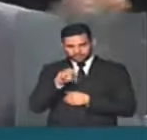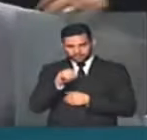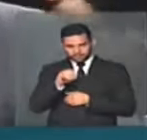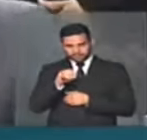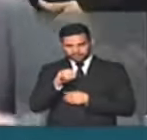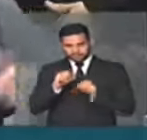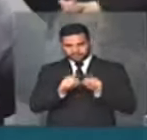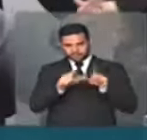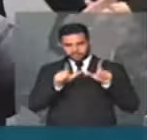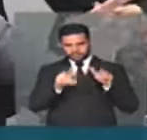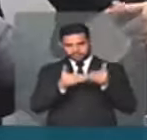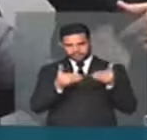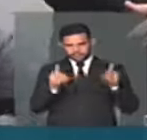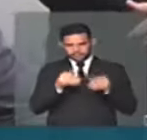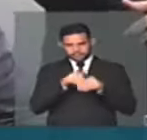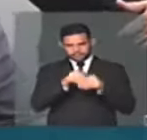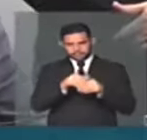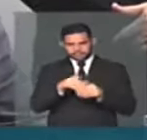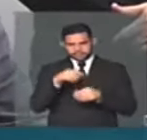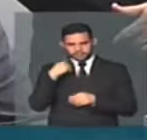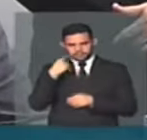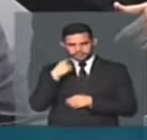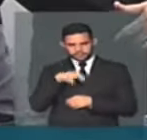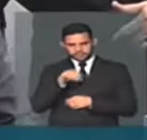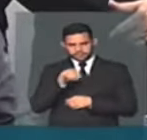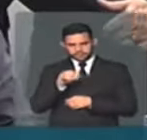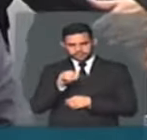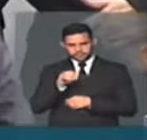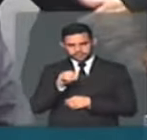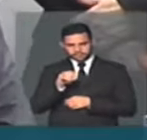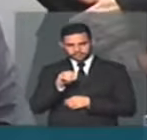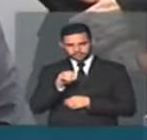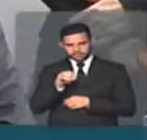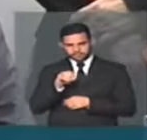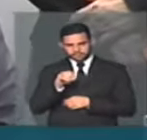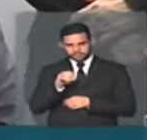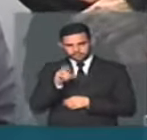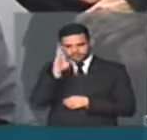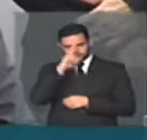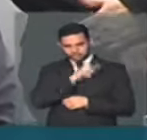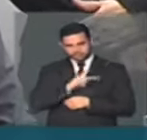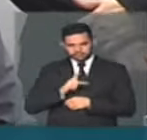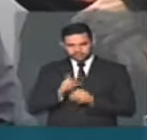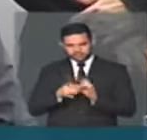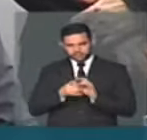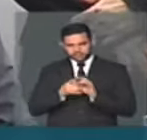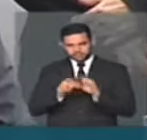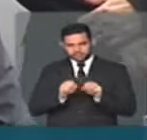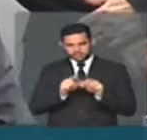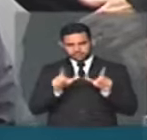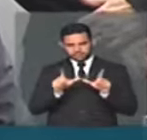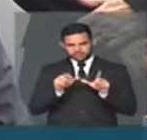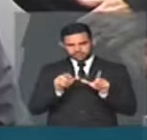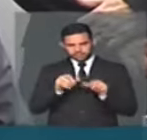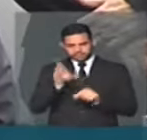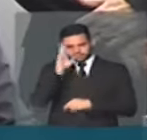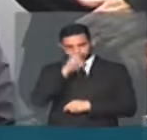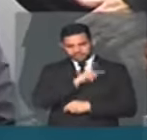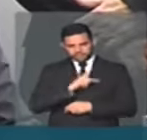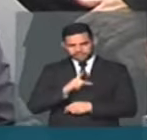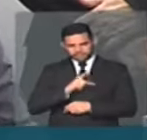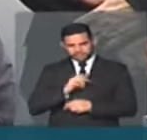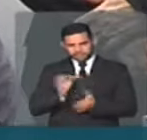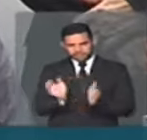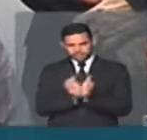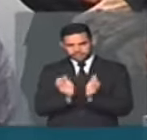Glauber. Foi o painel aberto, por favor, para orientar a deputada Maria do Rosário. Presidente, sou contra o adjetivo, mas o painel vai ter 21 a 3. Senhor